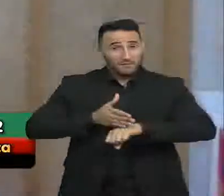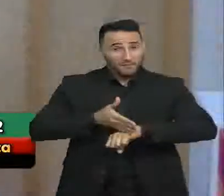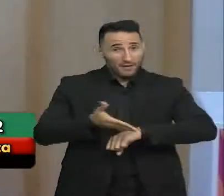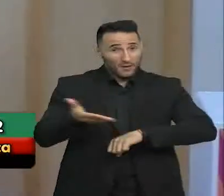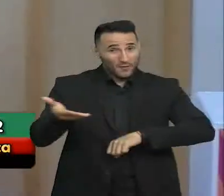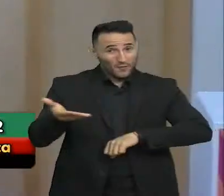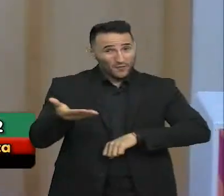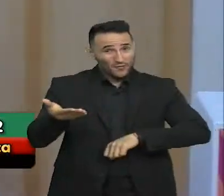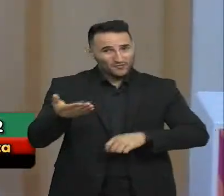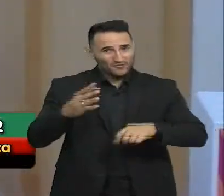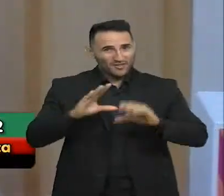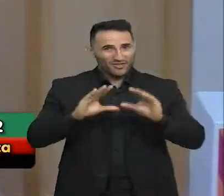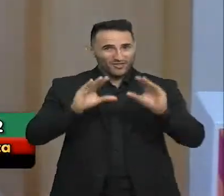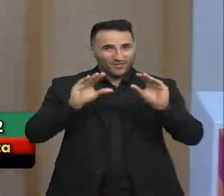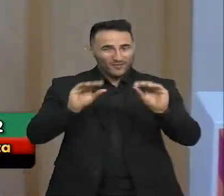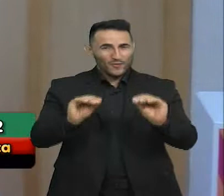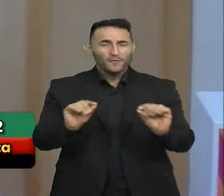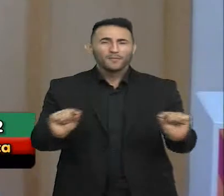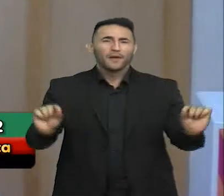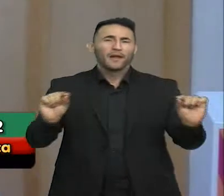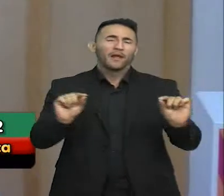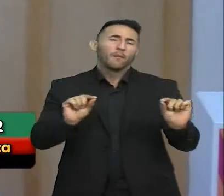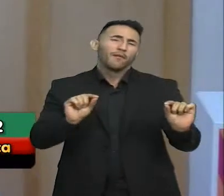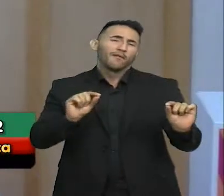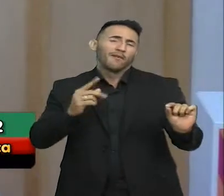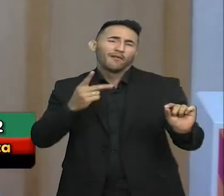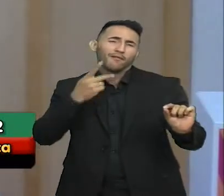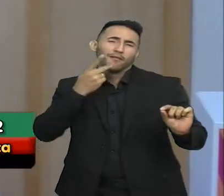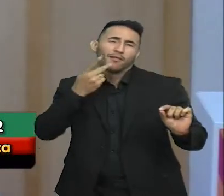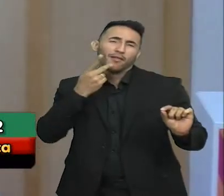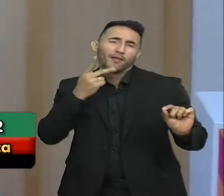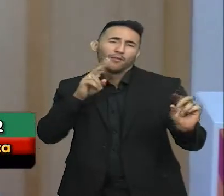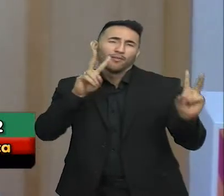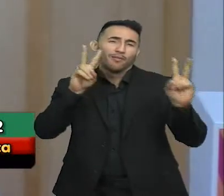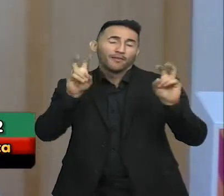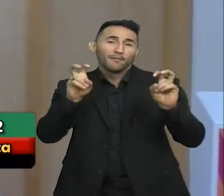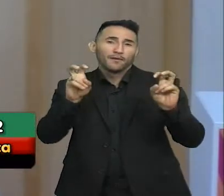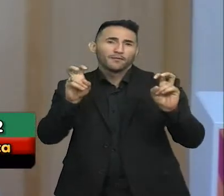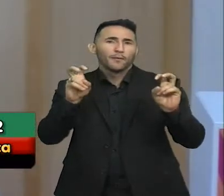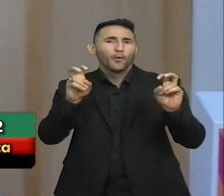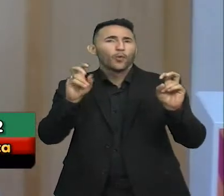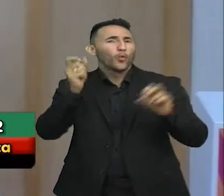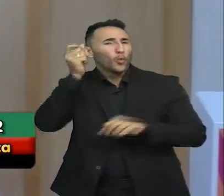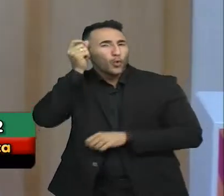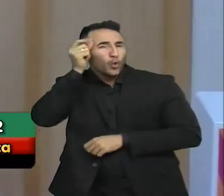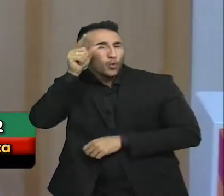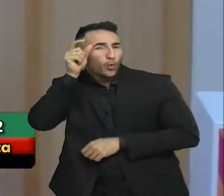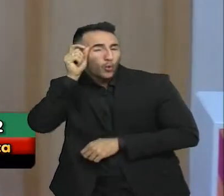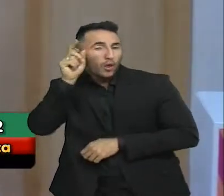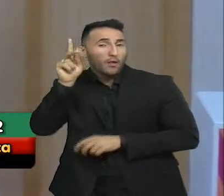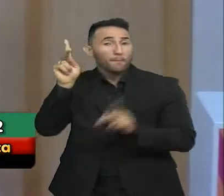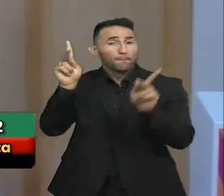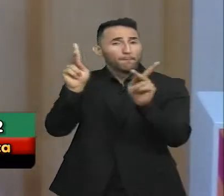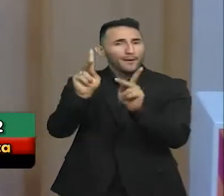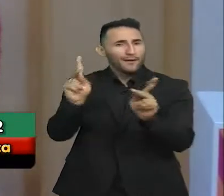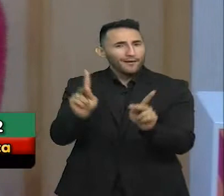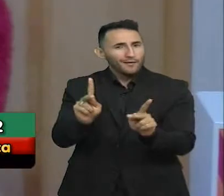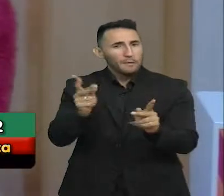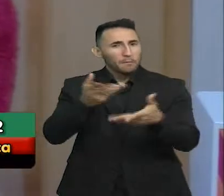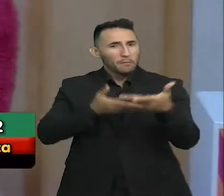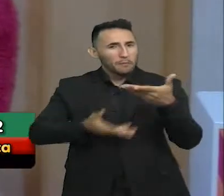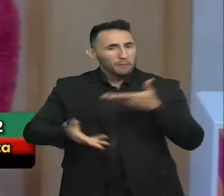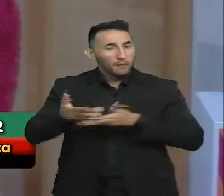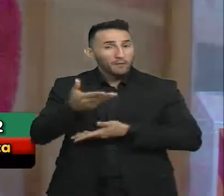nesta noite para tratar um pouco de cultura de paz. Agradecer. Saudar